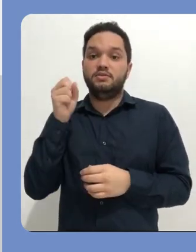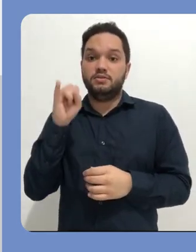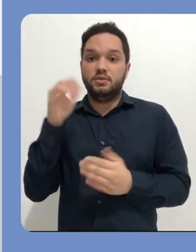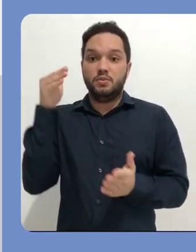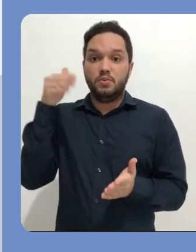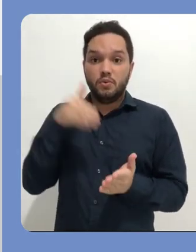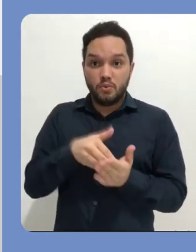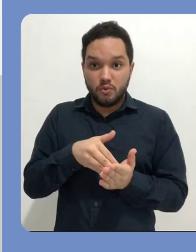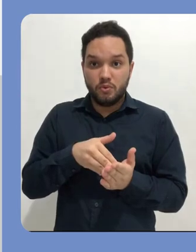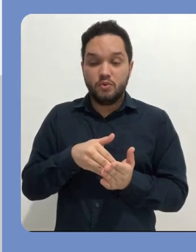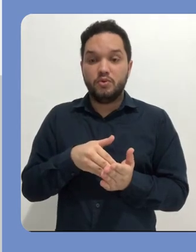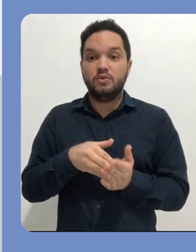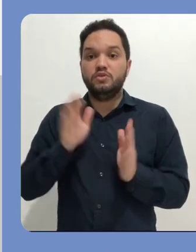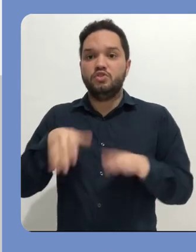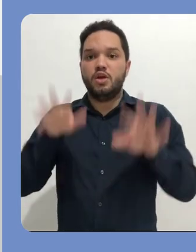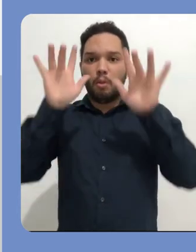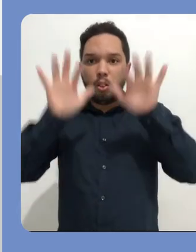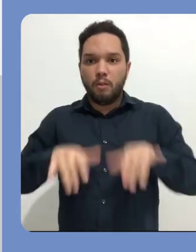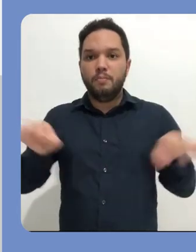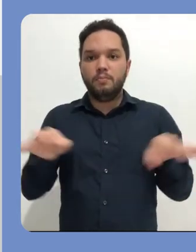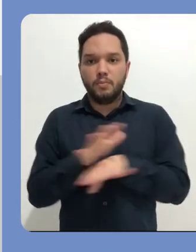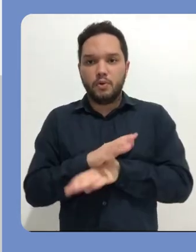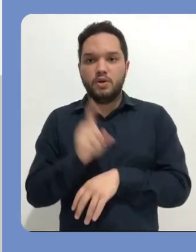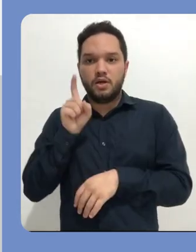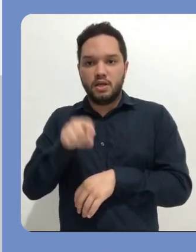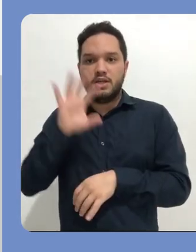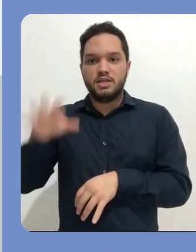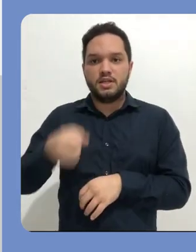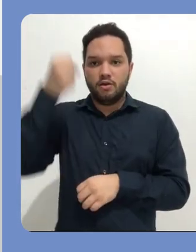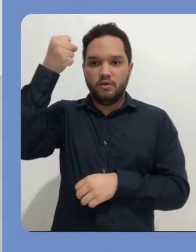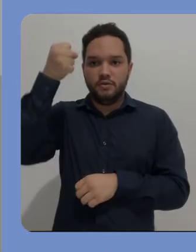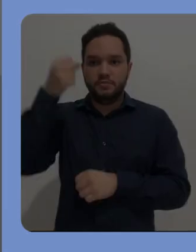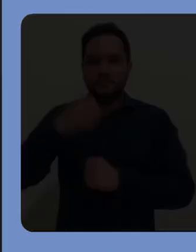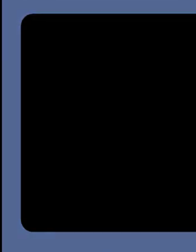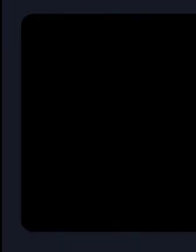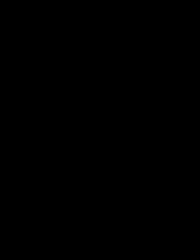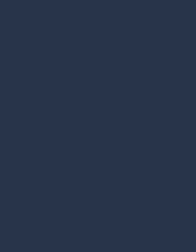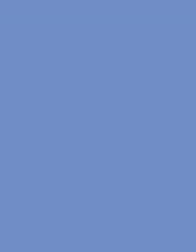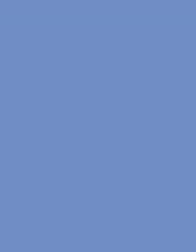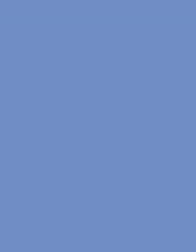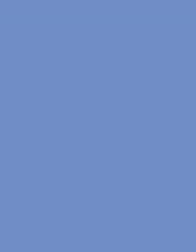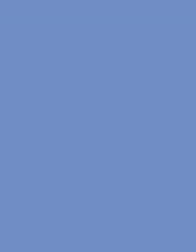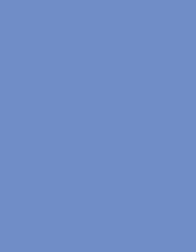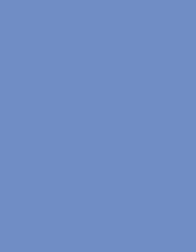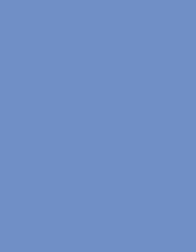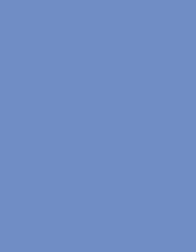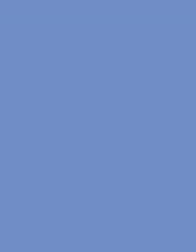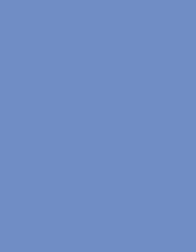último, quando você tiver com a sua ação pronta, você clica em salvar.